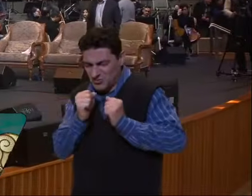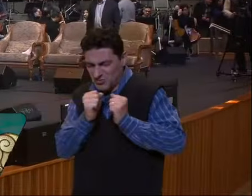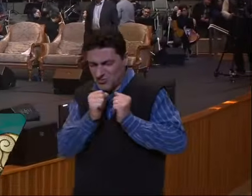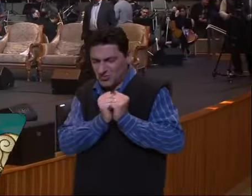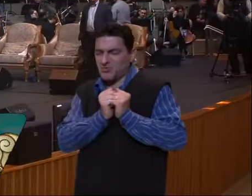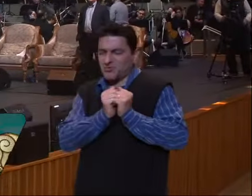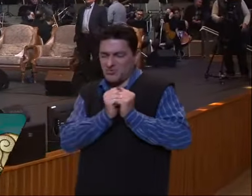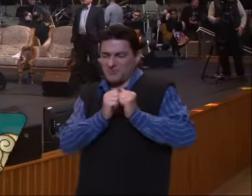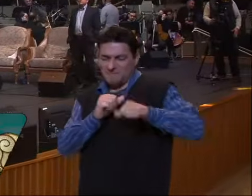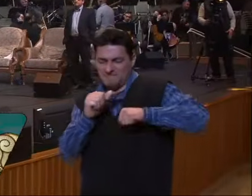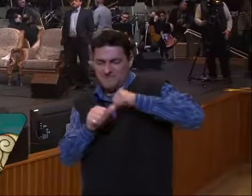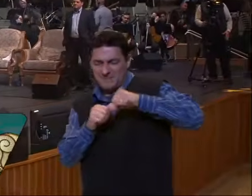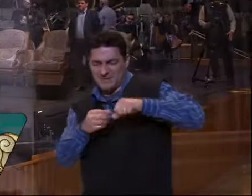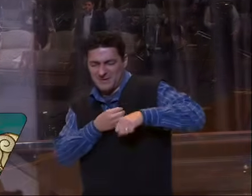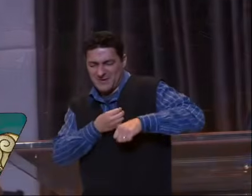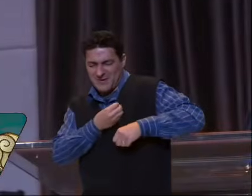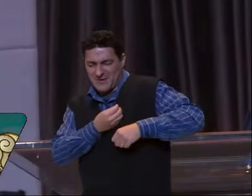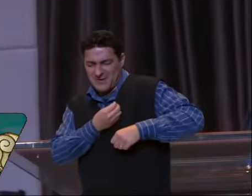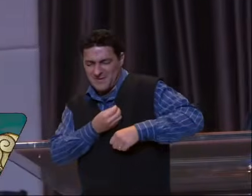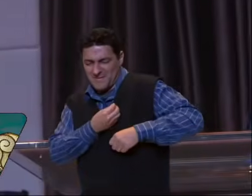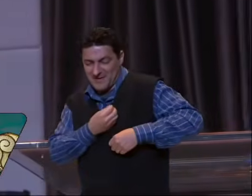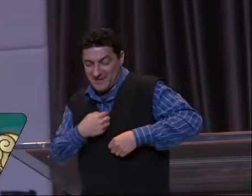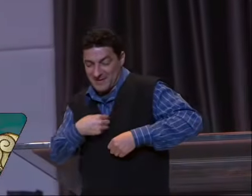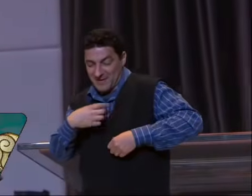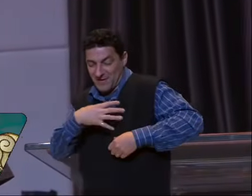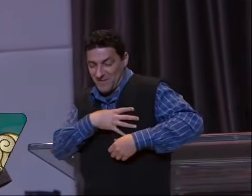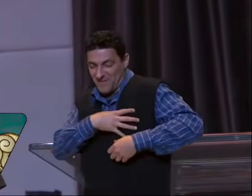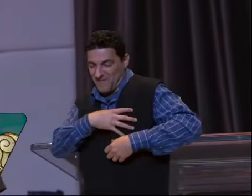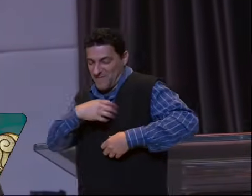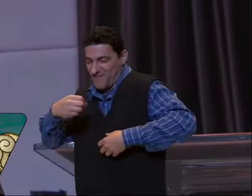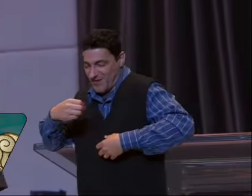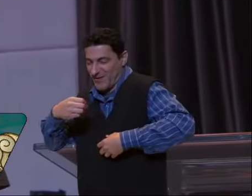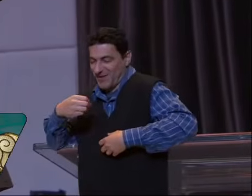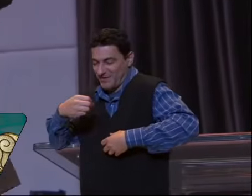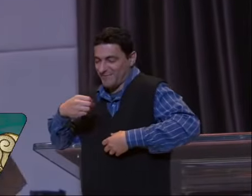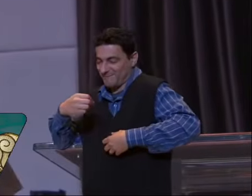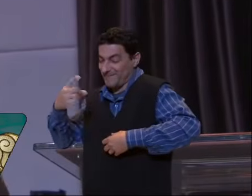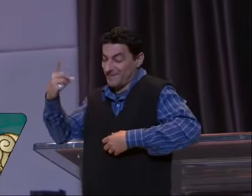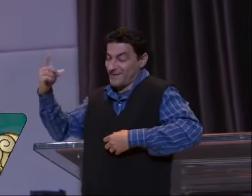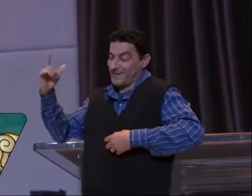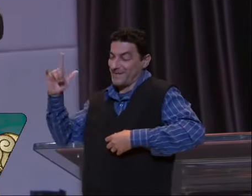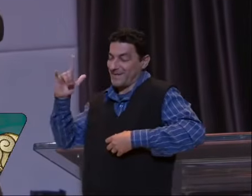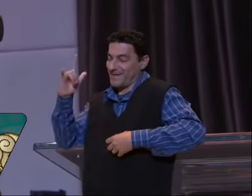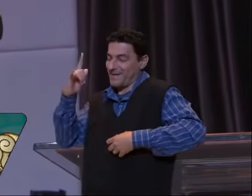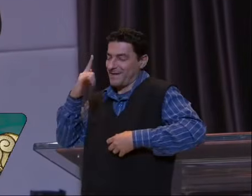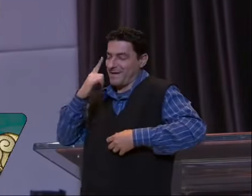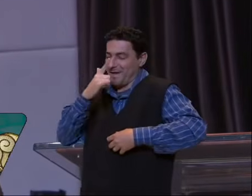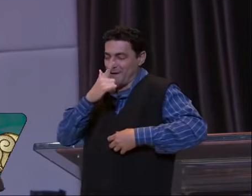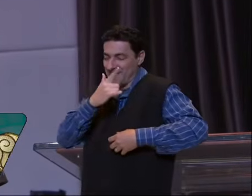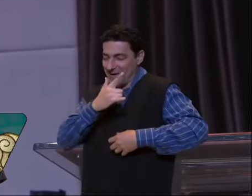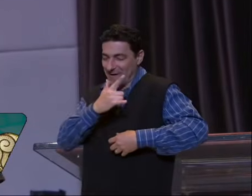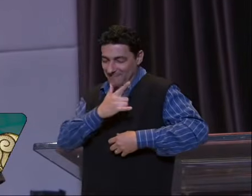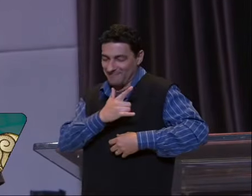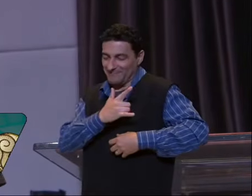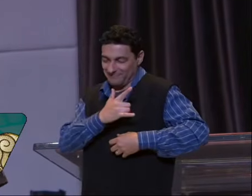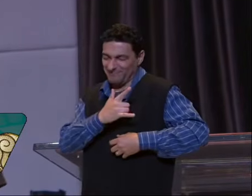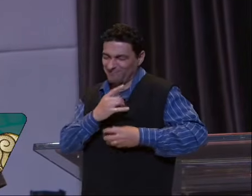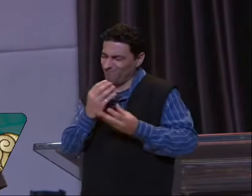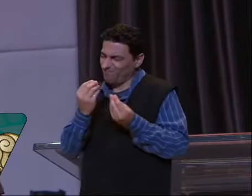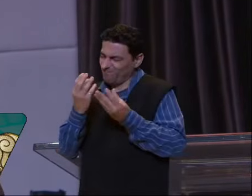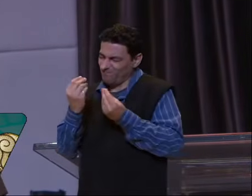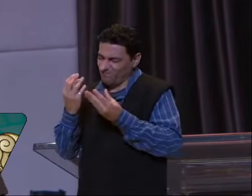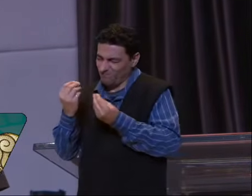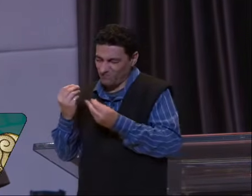Deus. Eu entendi, eu sou escolhido, eu sou amado. Que o Senhor dirija os